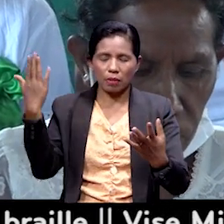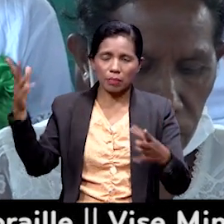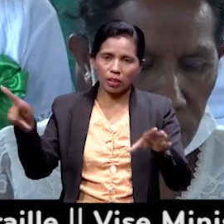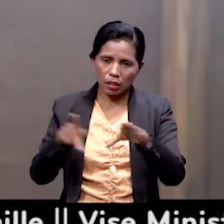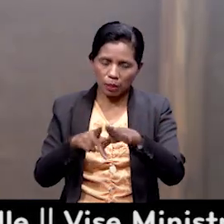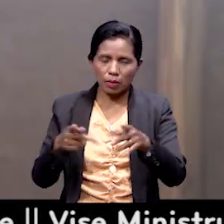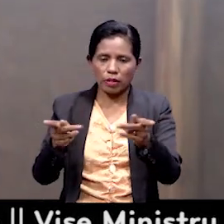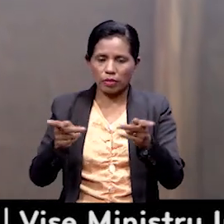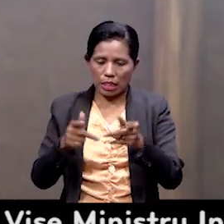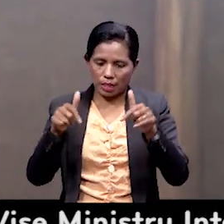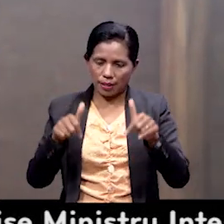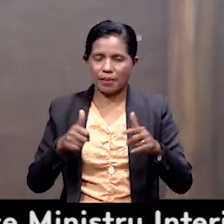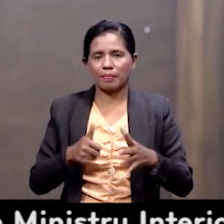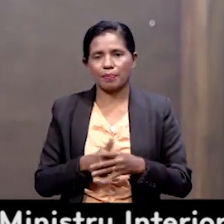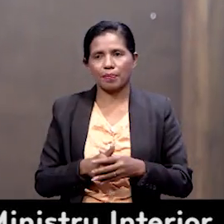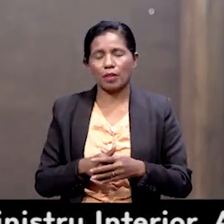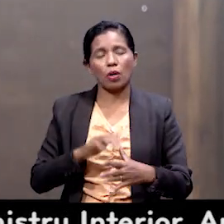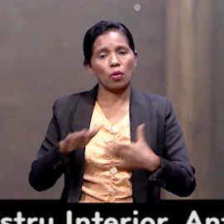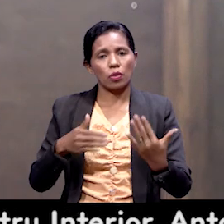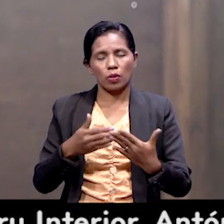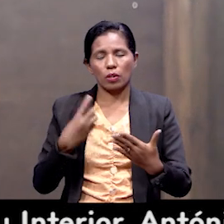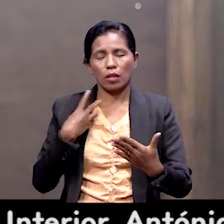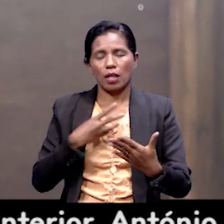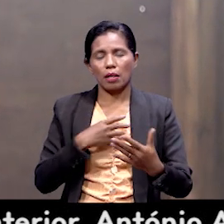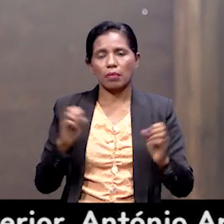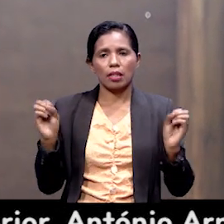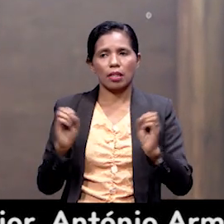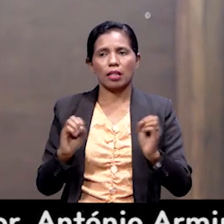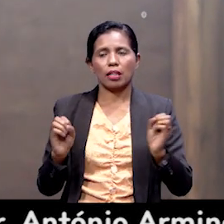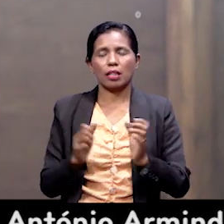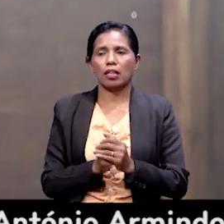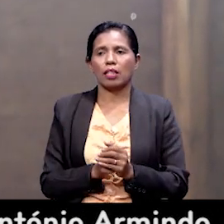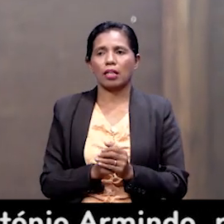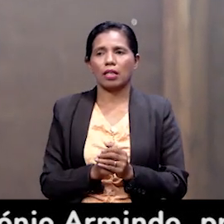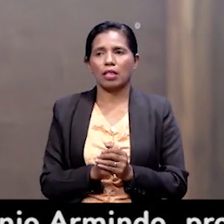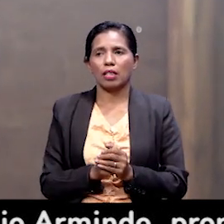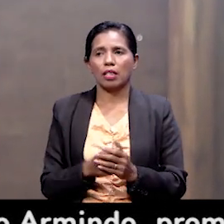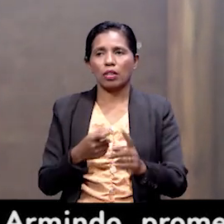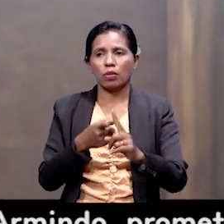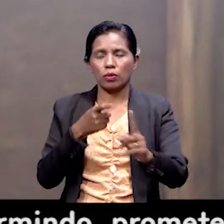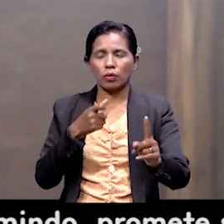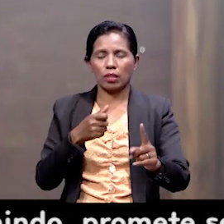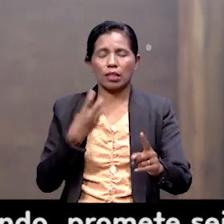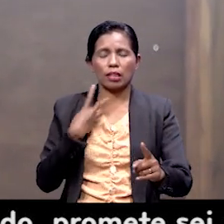ne. Bot hira ne bot mos la se suti la se susi itenia amang itenia